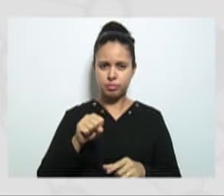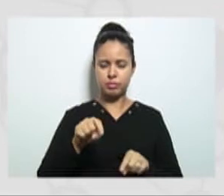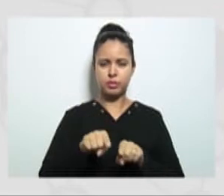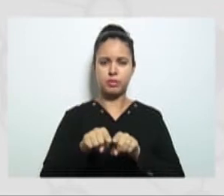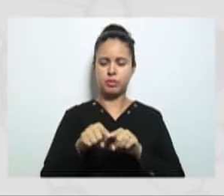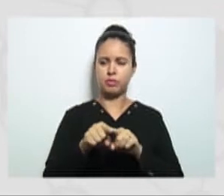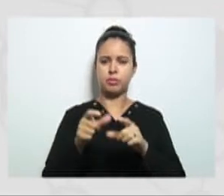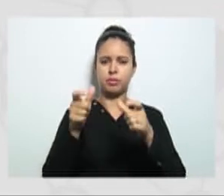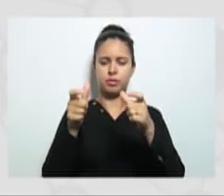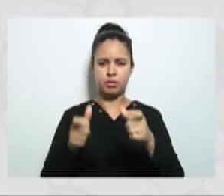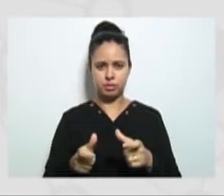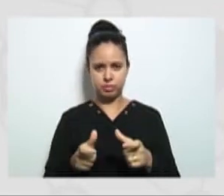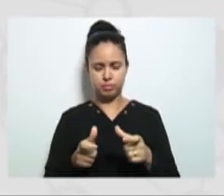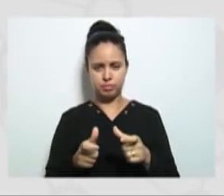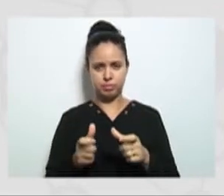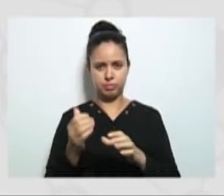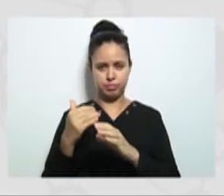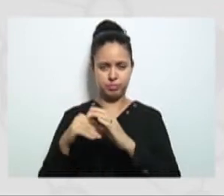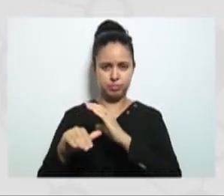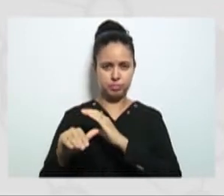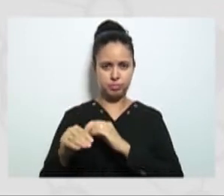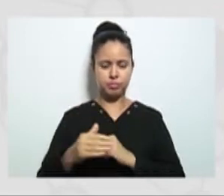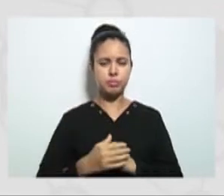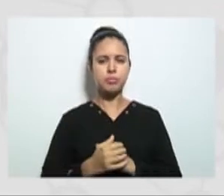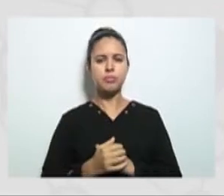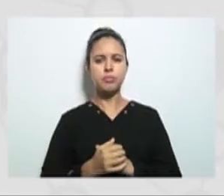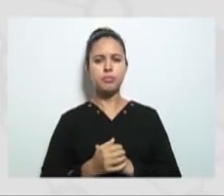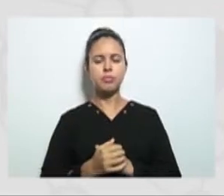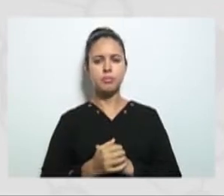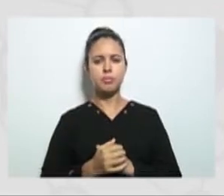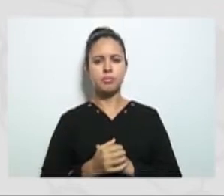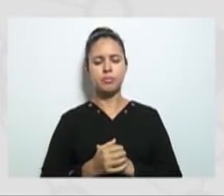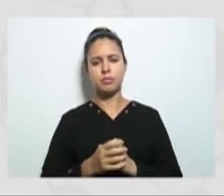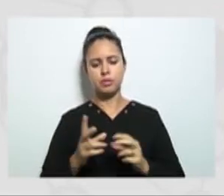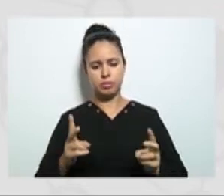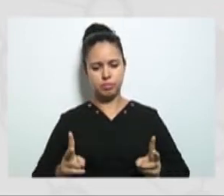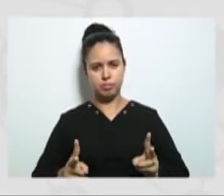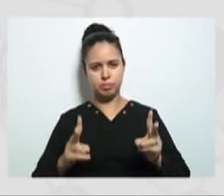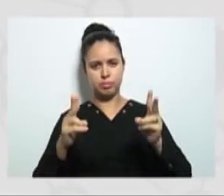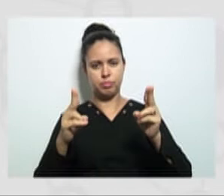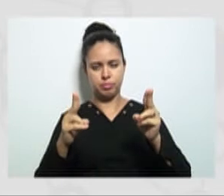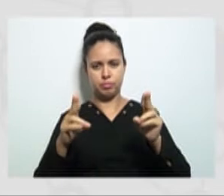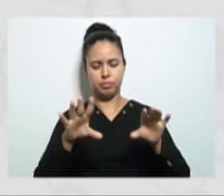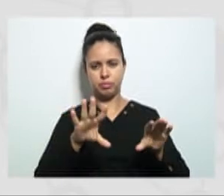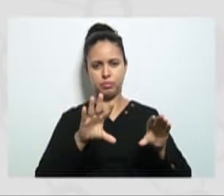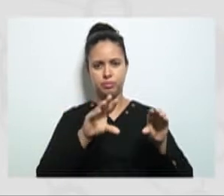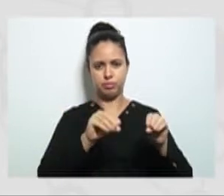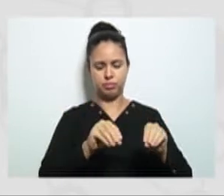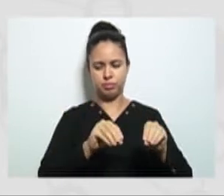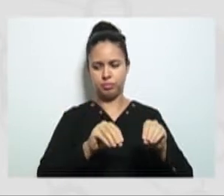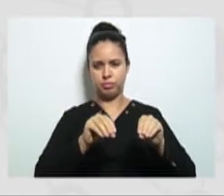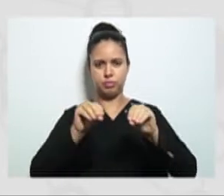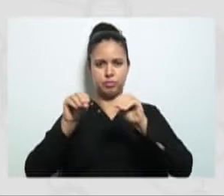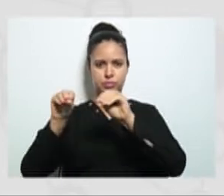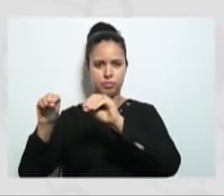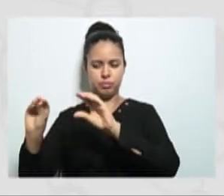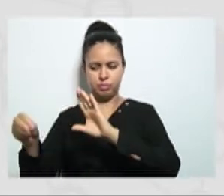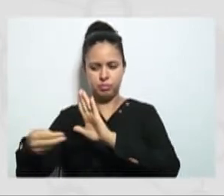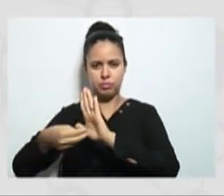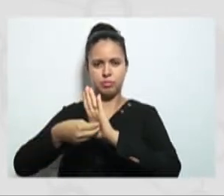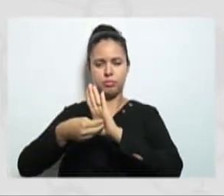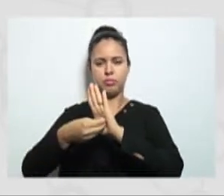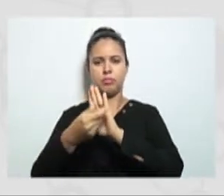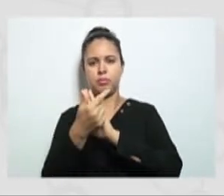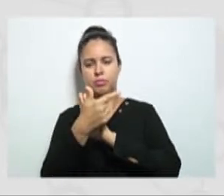certo? Onde eu vou colocar essa informação. O Ctrl X não, é o recortar, tá? Então eu vou tirar de onde ela estava e vou ter só